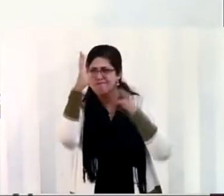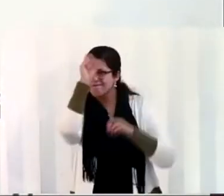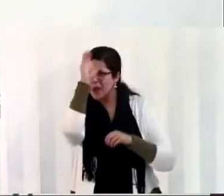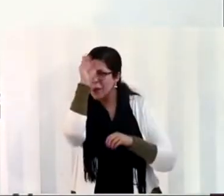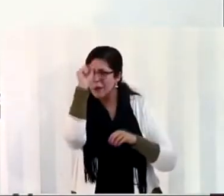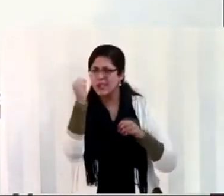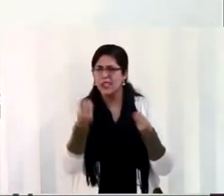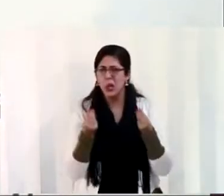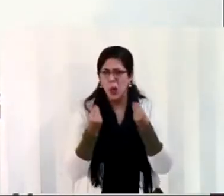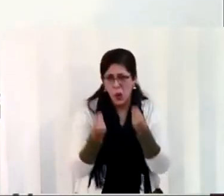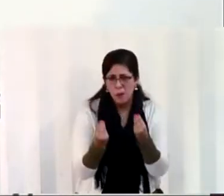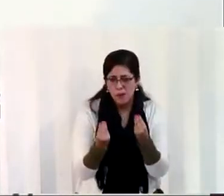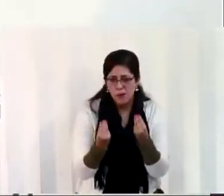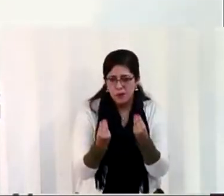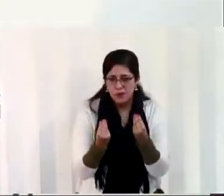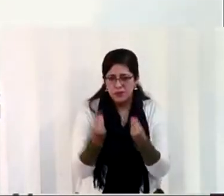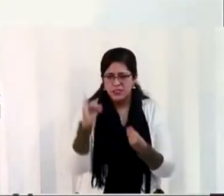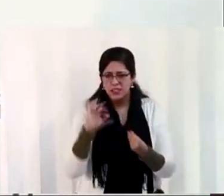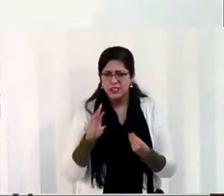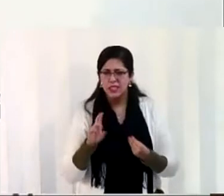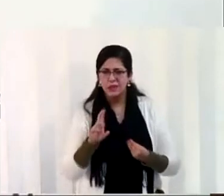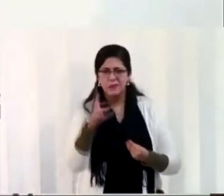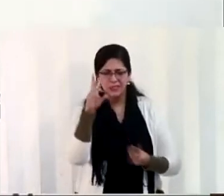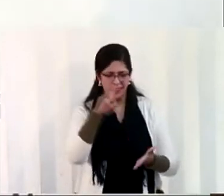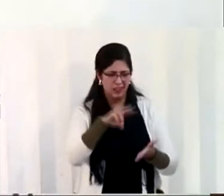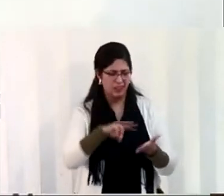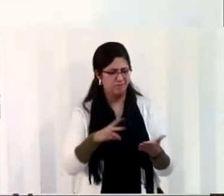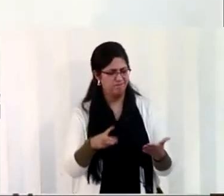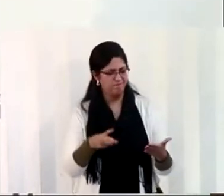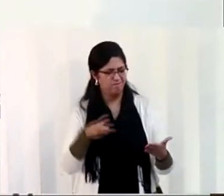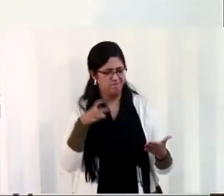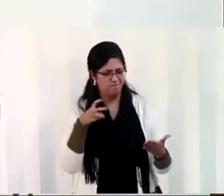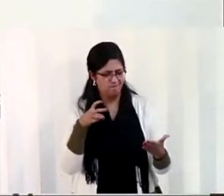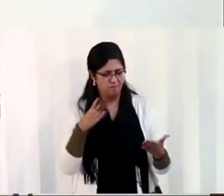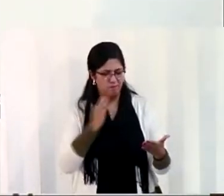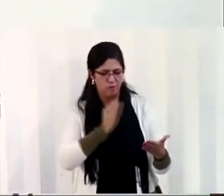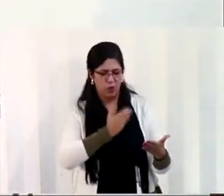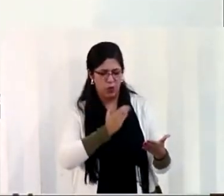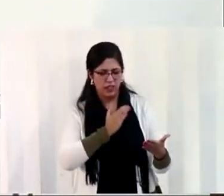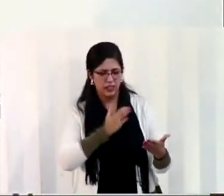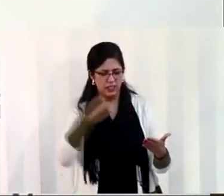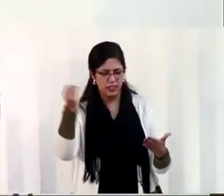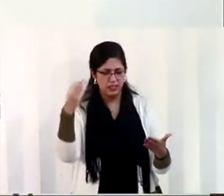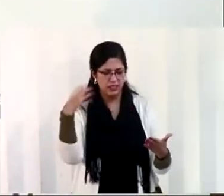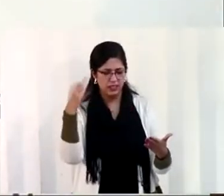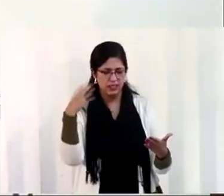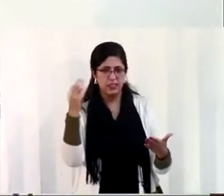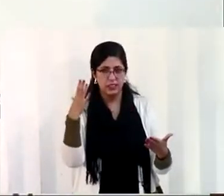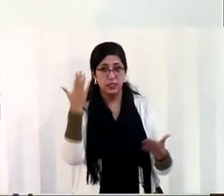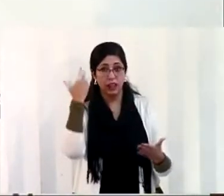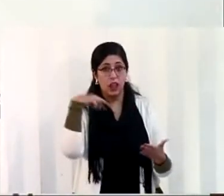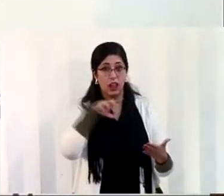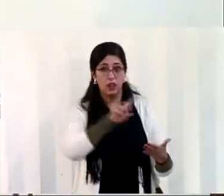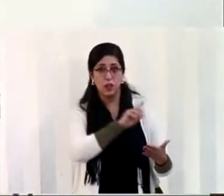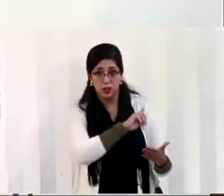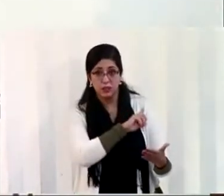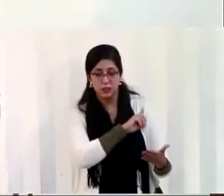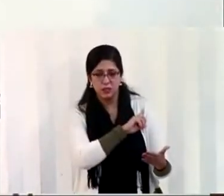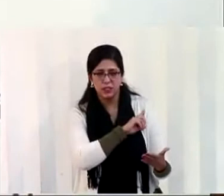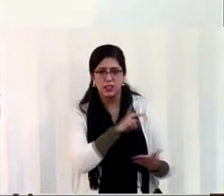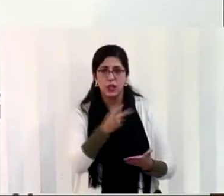certeza que ao ler essa passagem, seja aqui nos nossos monitores ou na sua